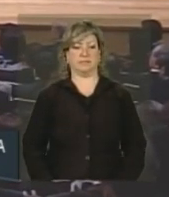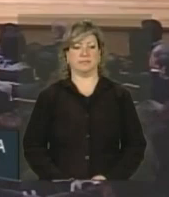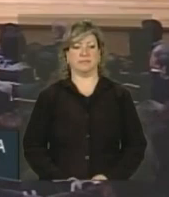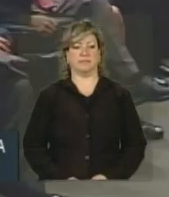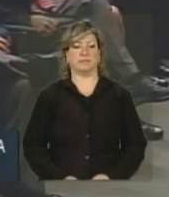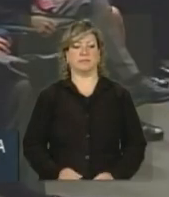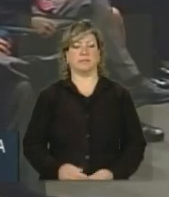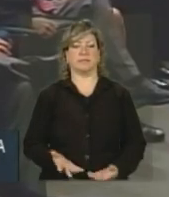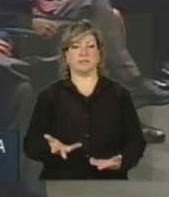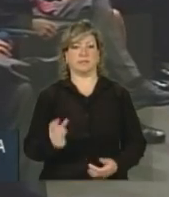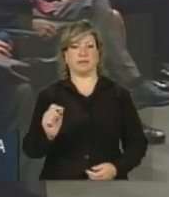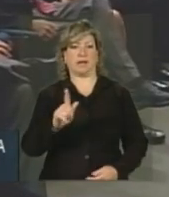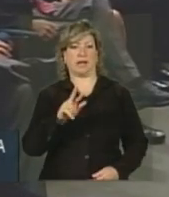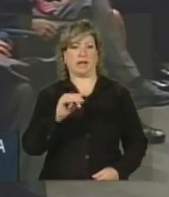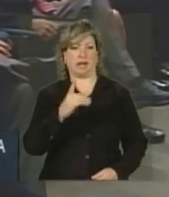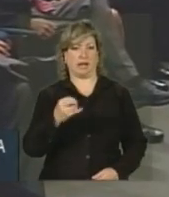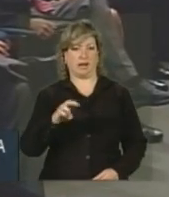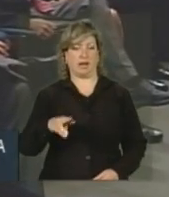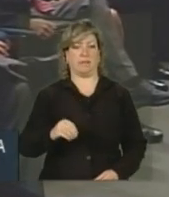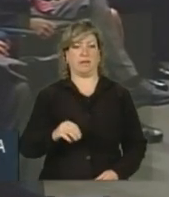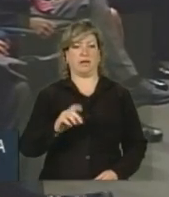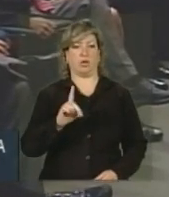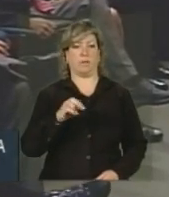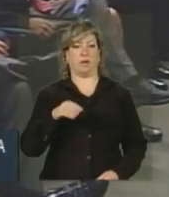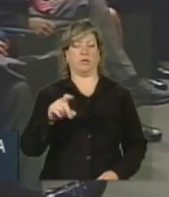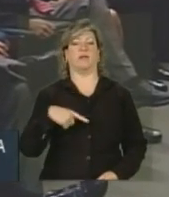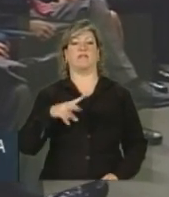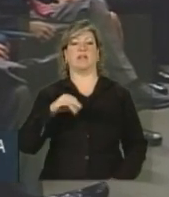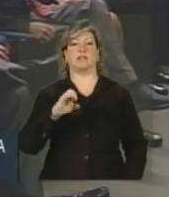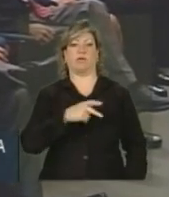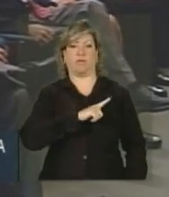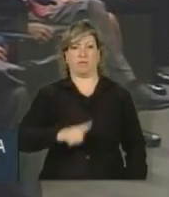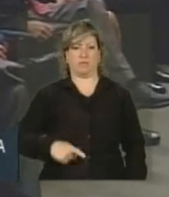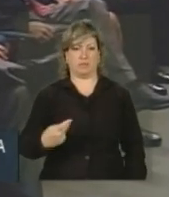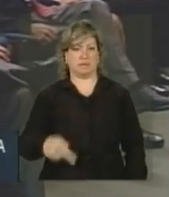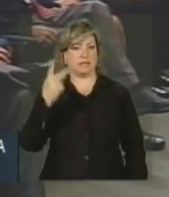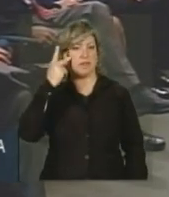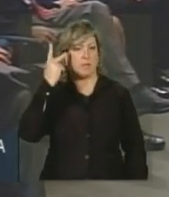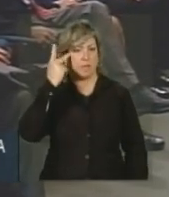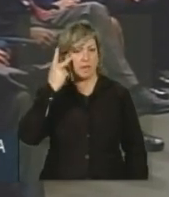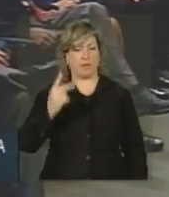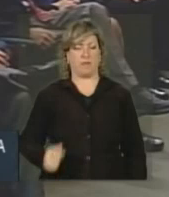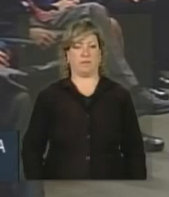Excelentíssimo senhor Guilherme Afif Domingos, vice-governador do Estado de São Paulo.